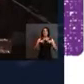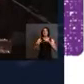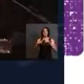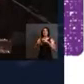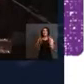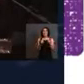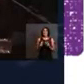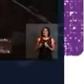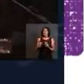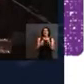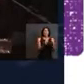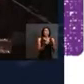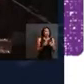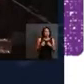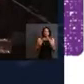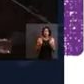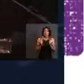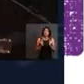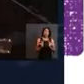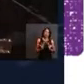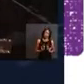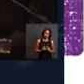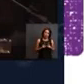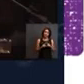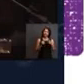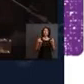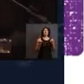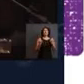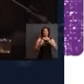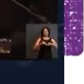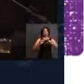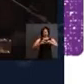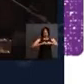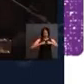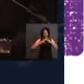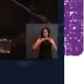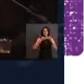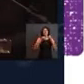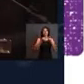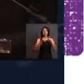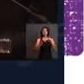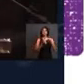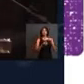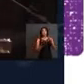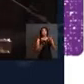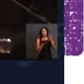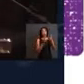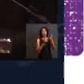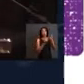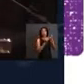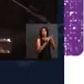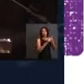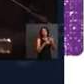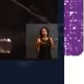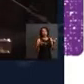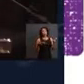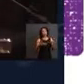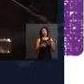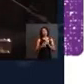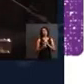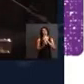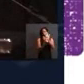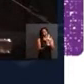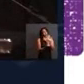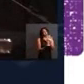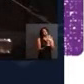trabalham muito. Mas é preciso fortalecer alguns eixos e é sobre isso que nós vamos tratar. E aí,